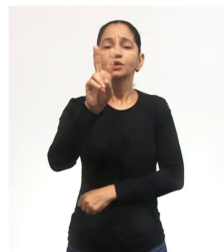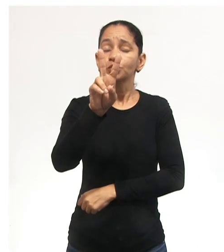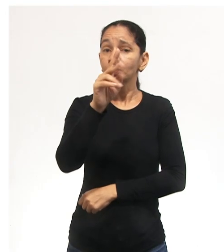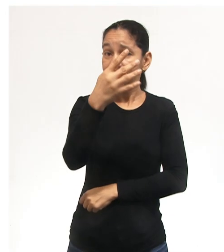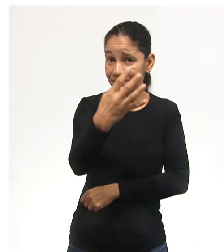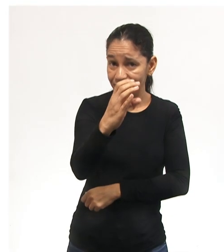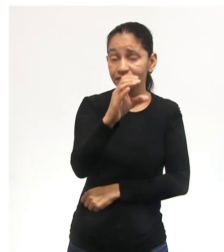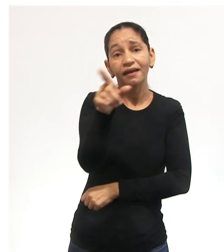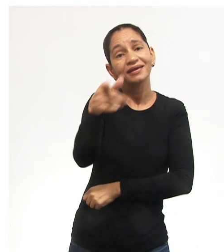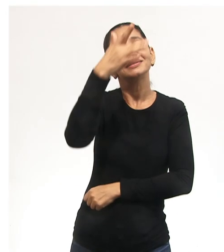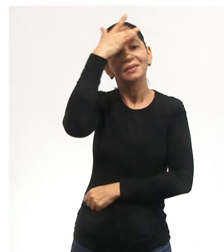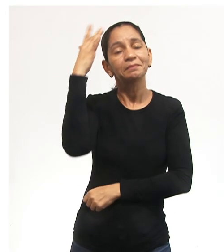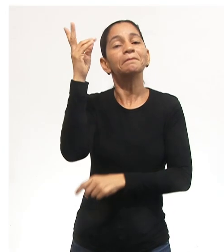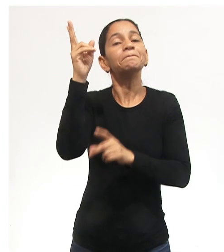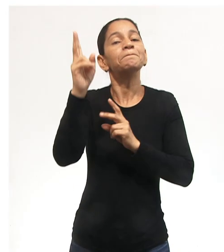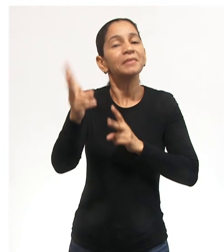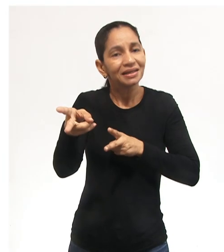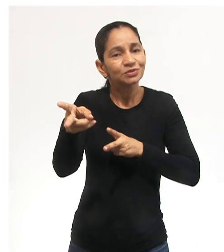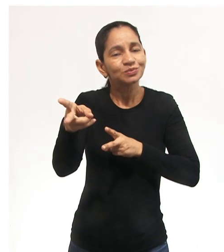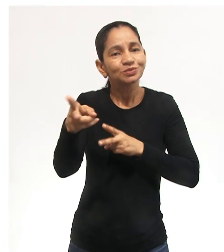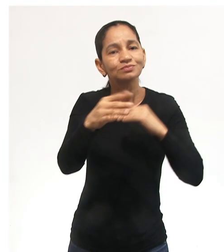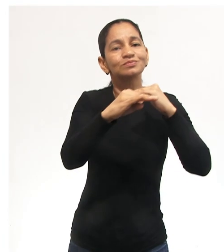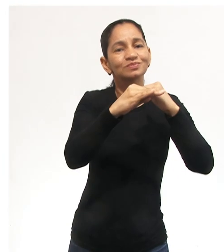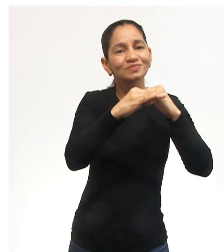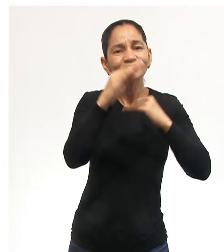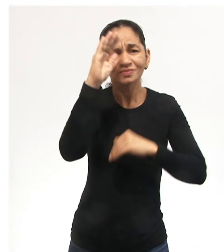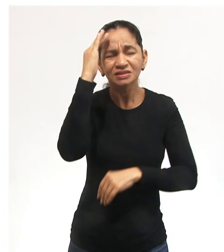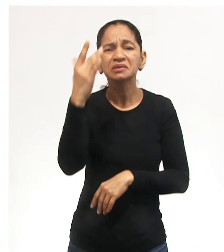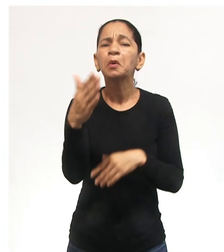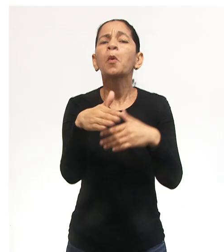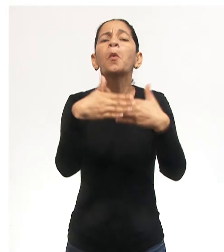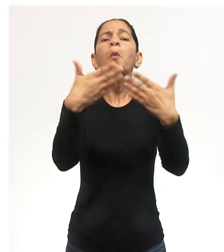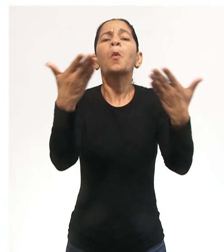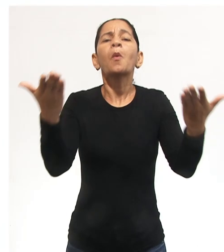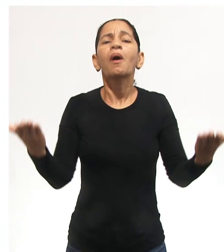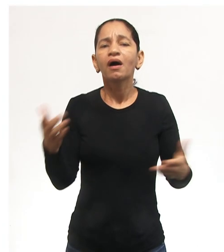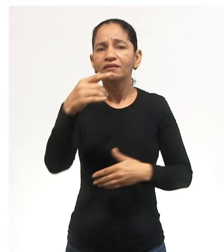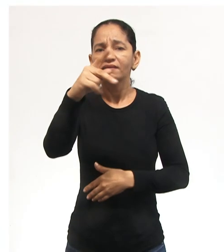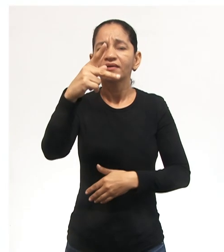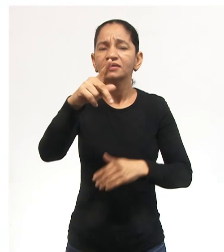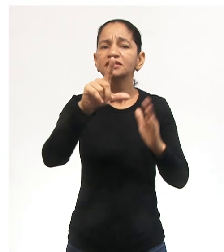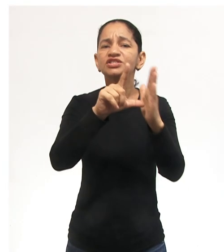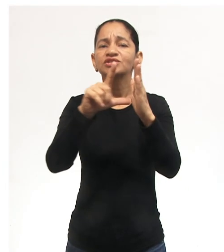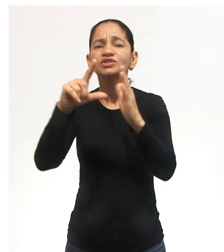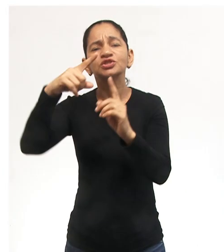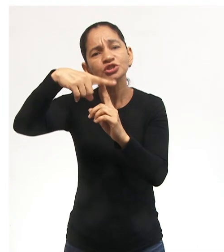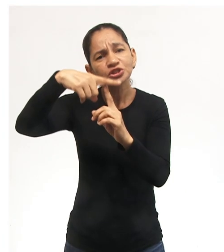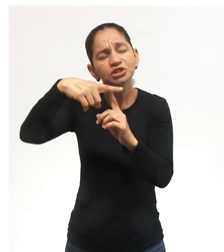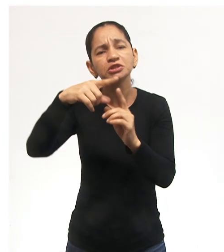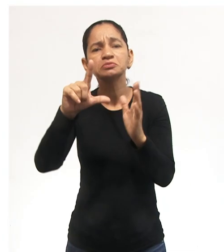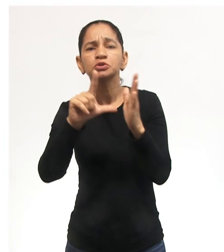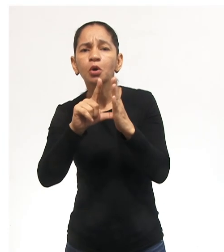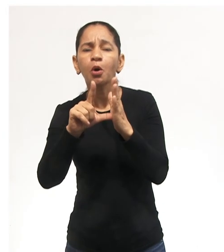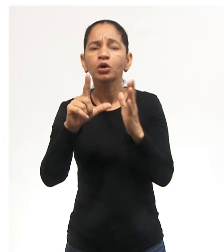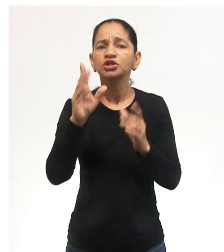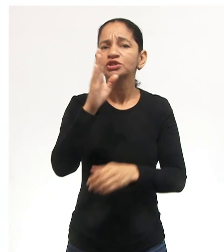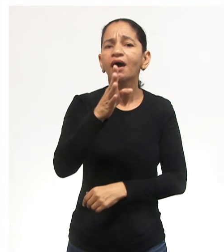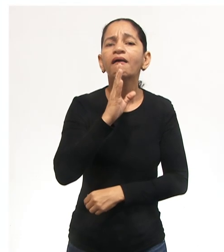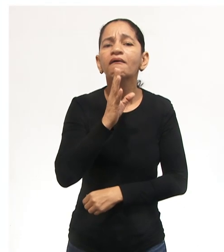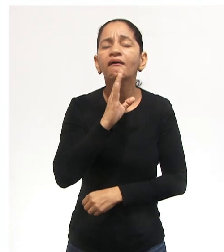Para pensar aí qual desses tipos de comércio eletrônico você já praticou, você pratica